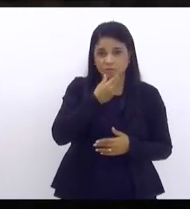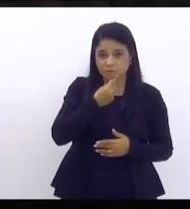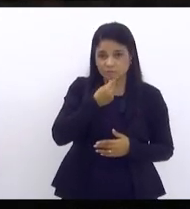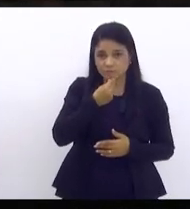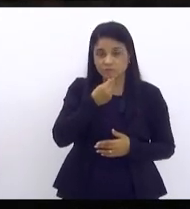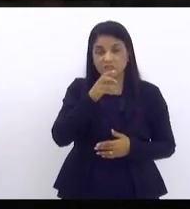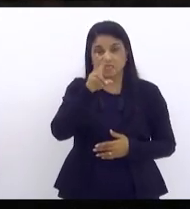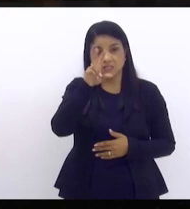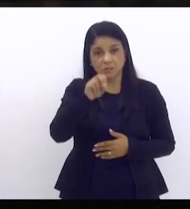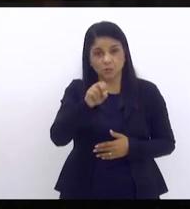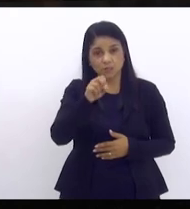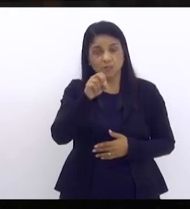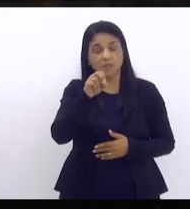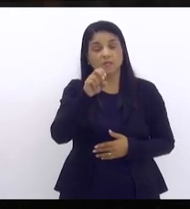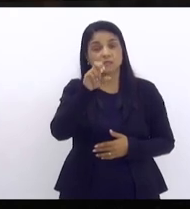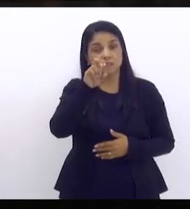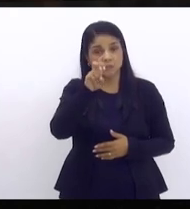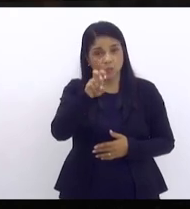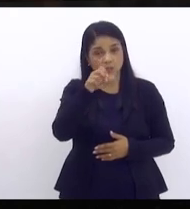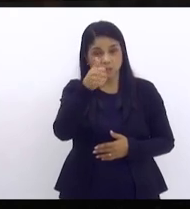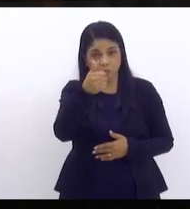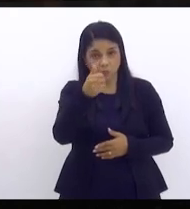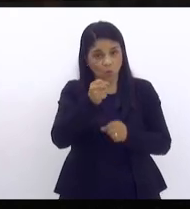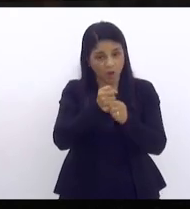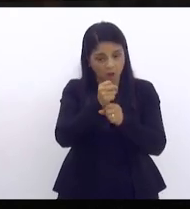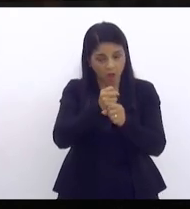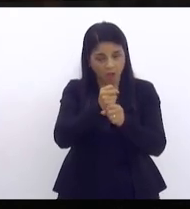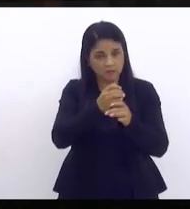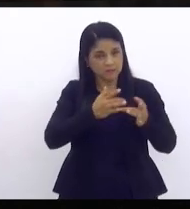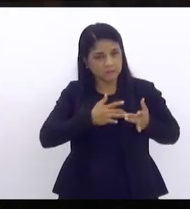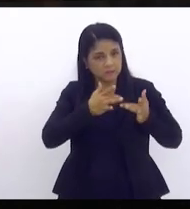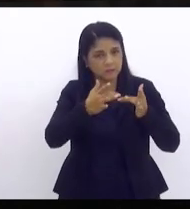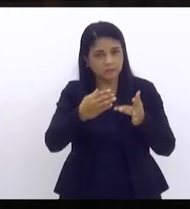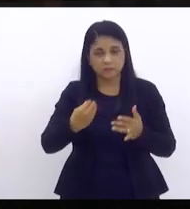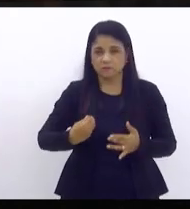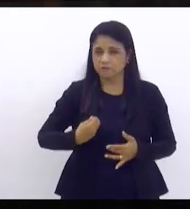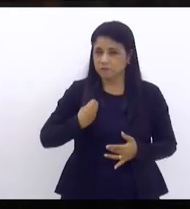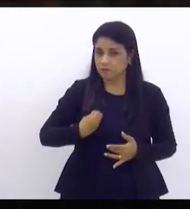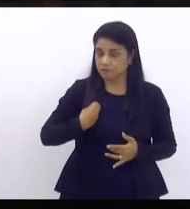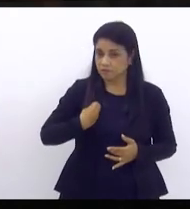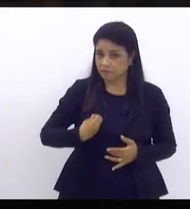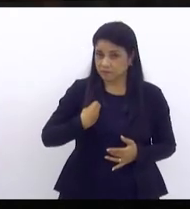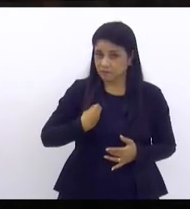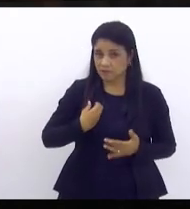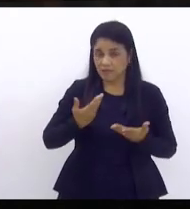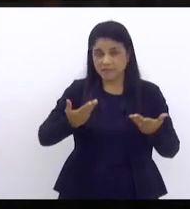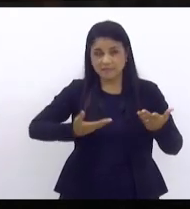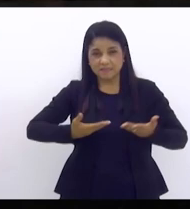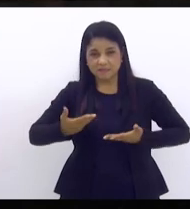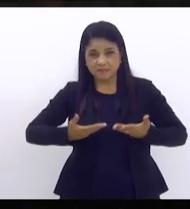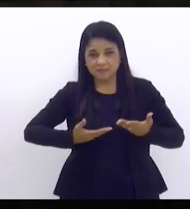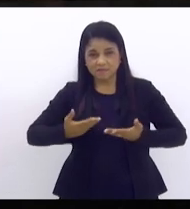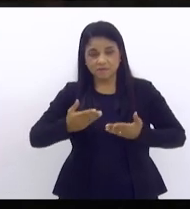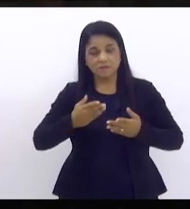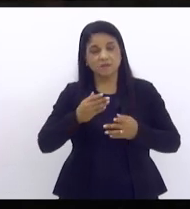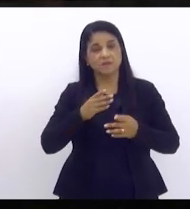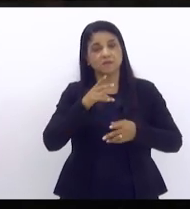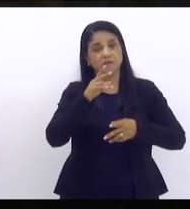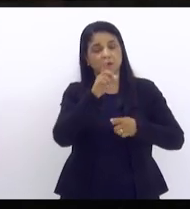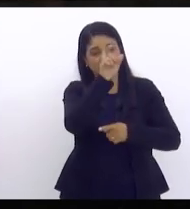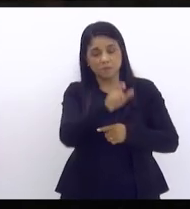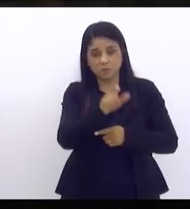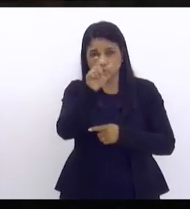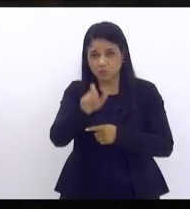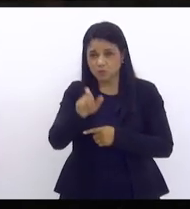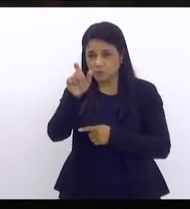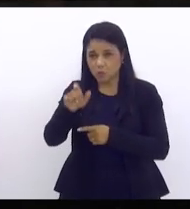desses 51 anos dedicaram suas vidas, gastaram suas vidas a servirem ao próximo por meio desse